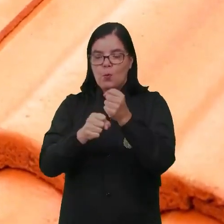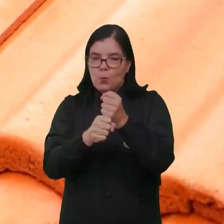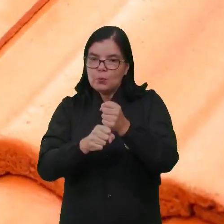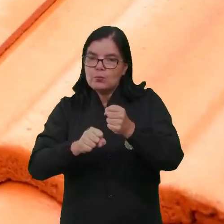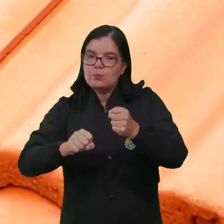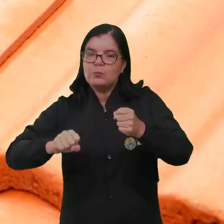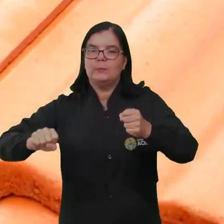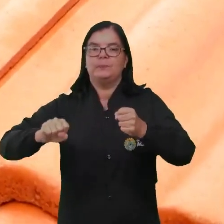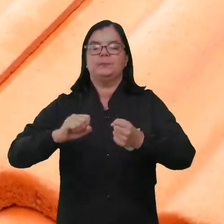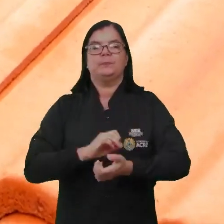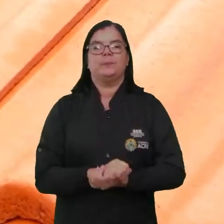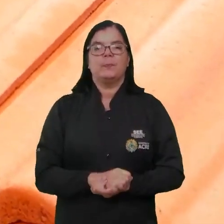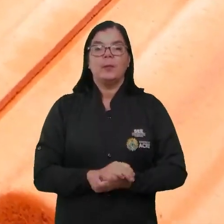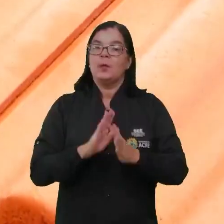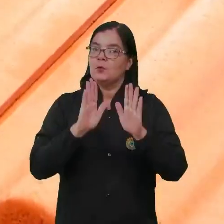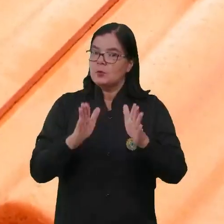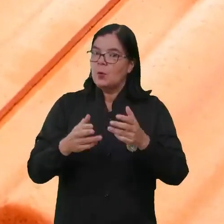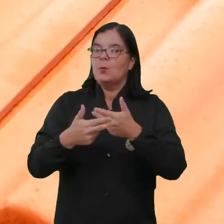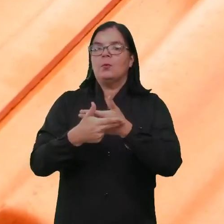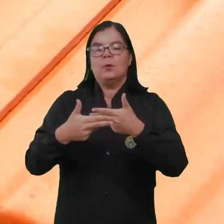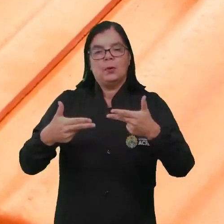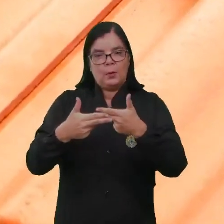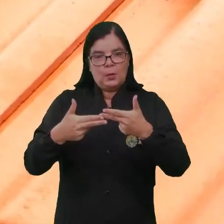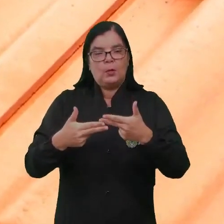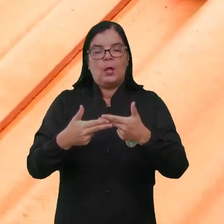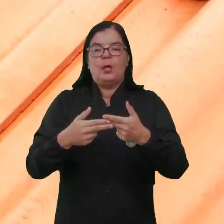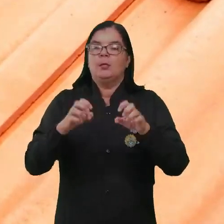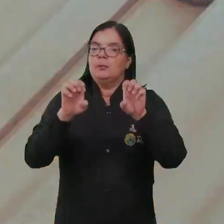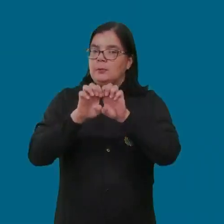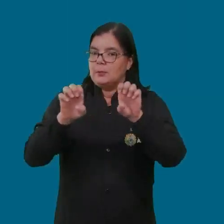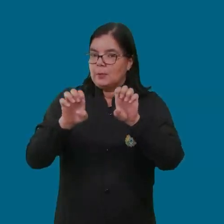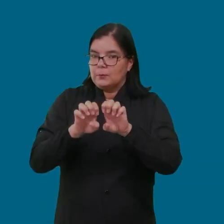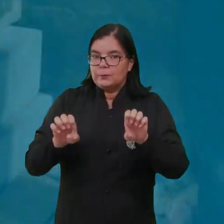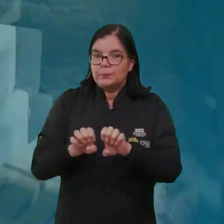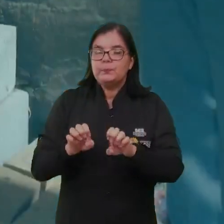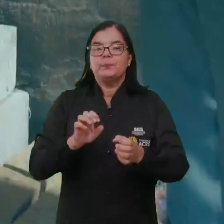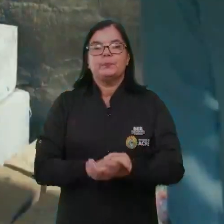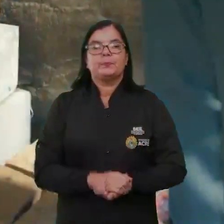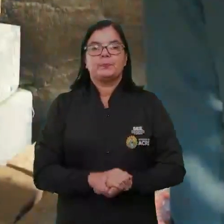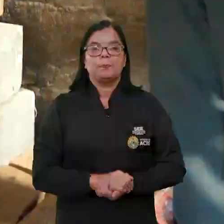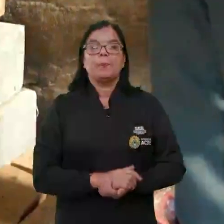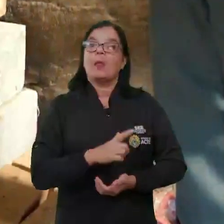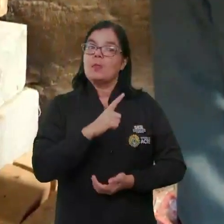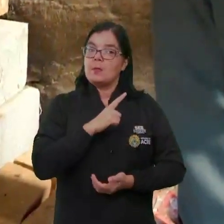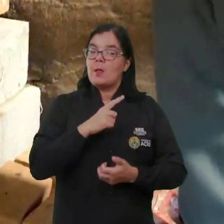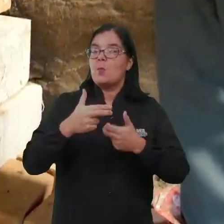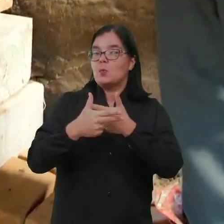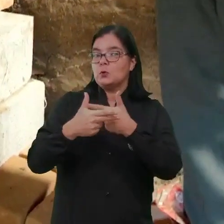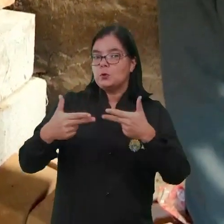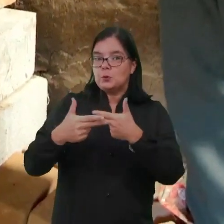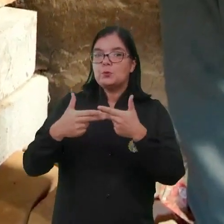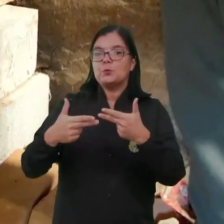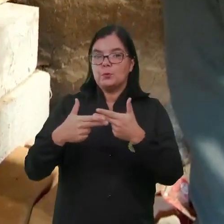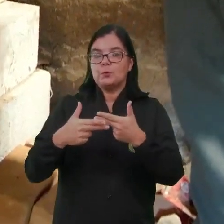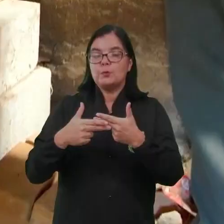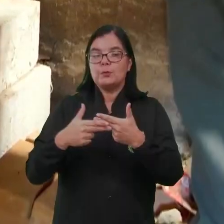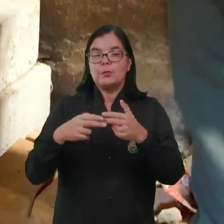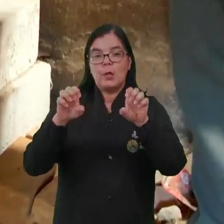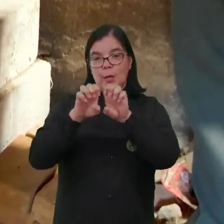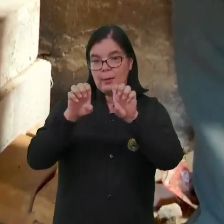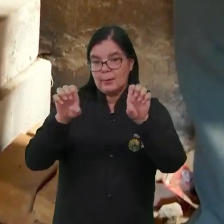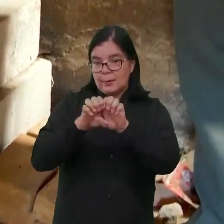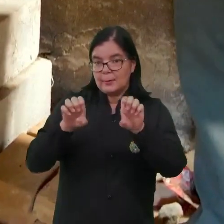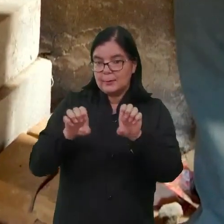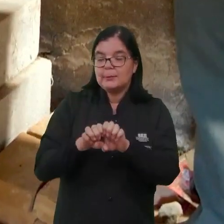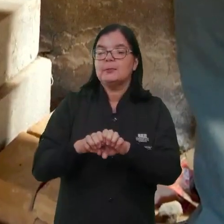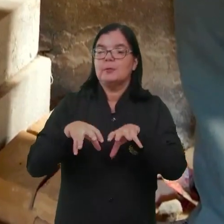no esgoto, né, então são produtos estruturais. E aí, gente, nessa cerâmica, né, no caso